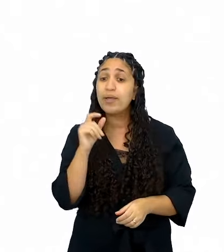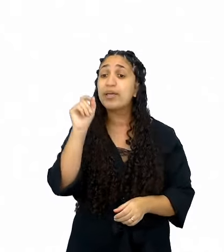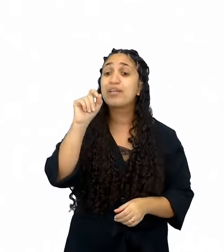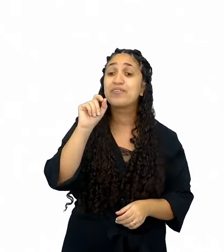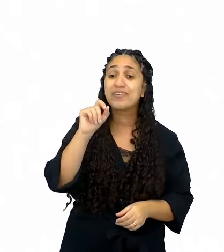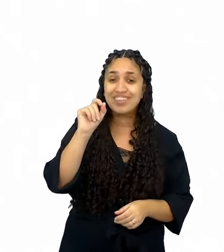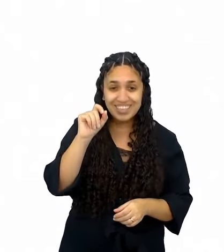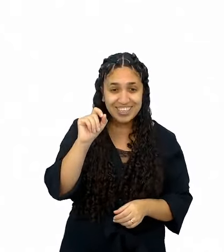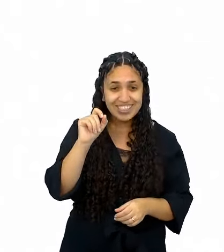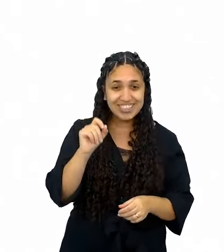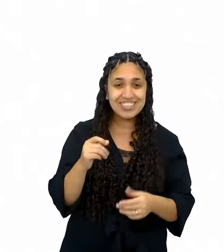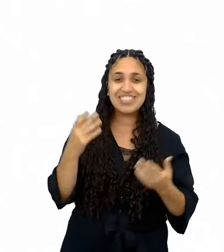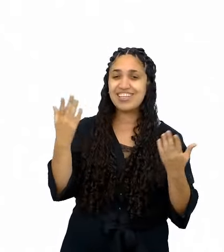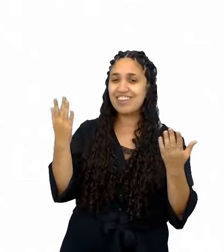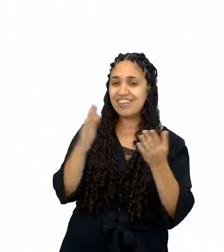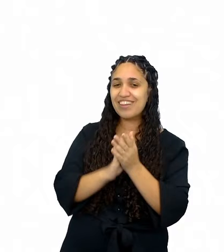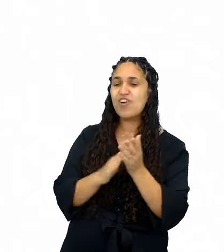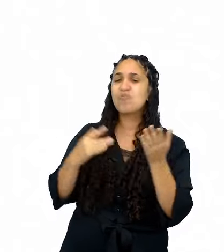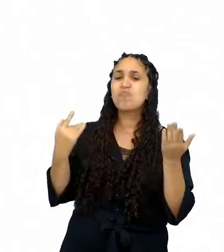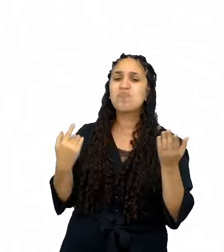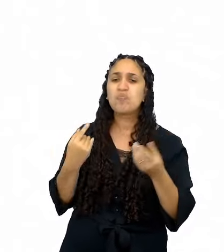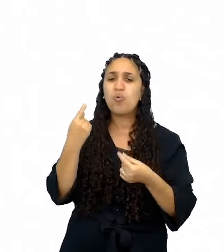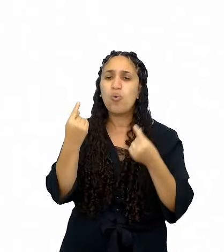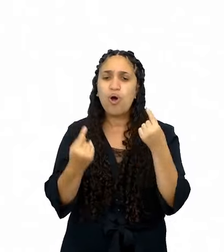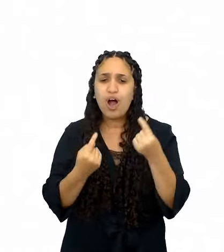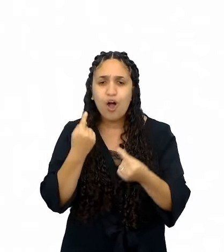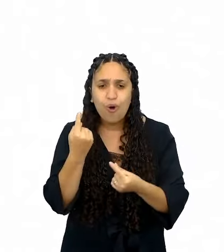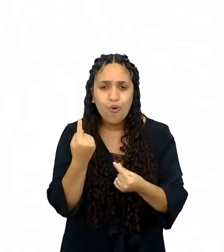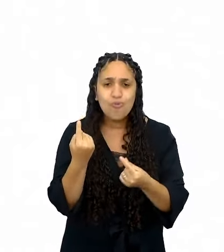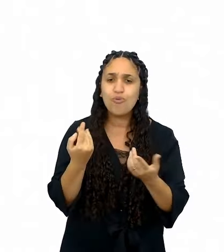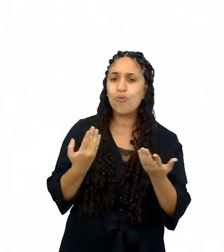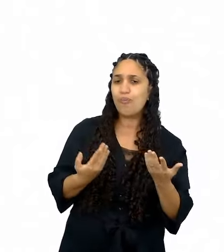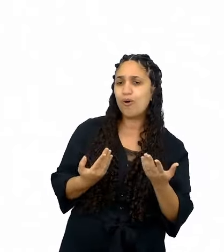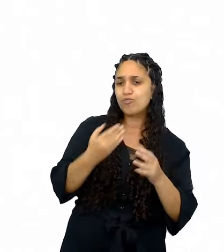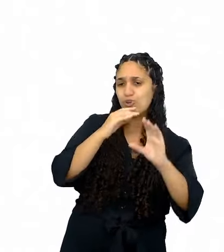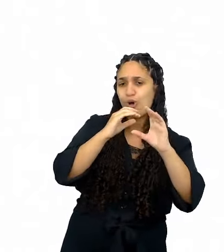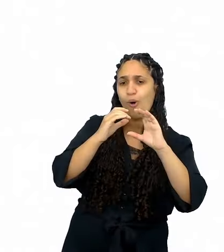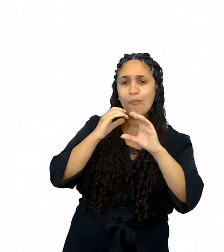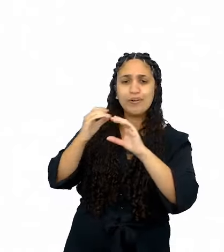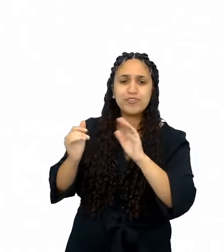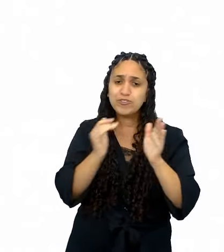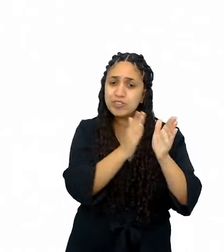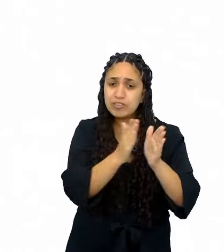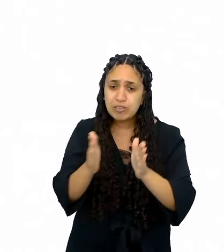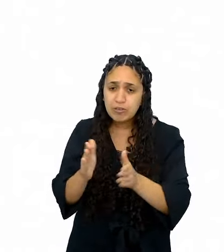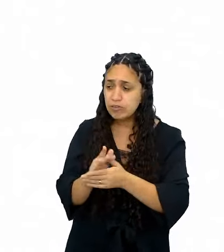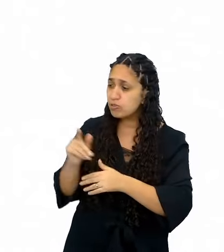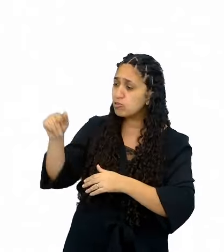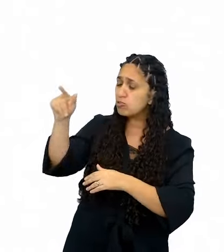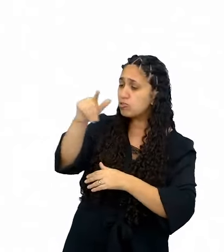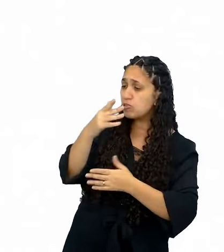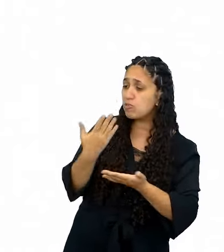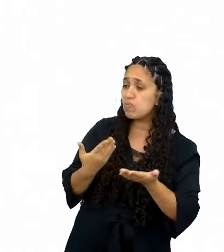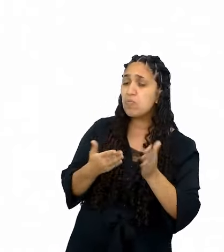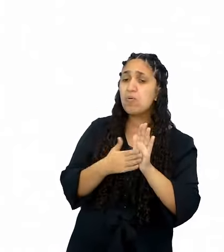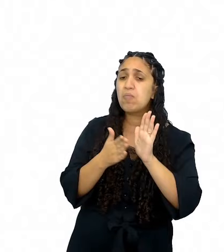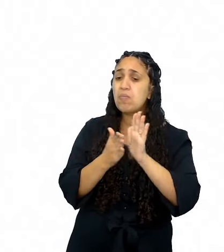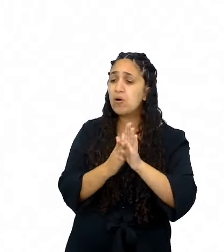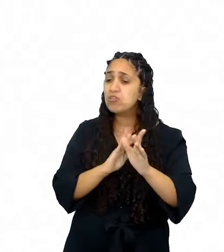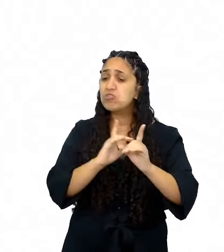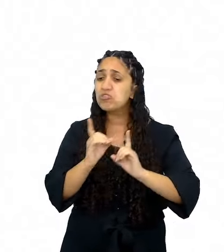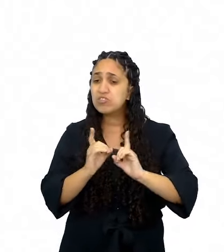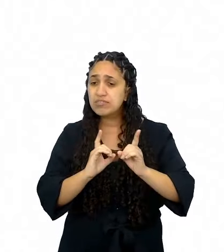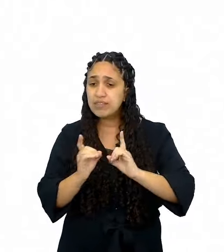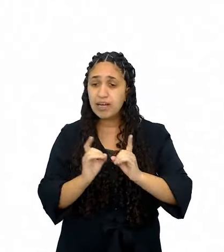propósito didático? Eu vou pedir que vocês dêem uma pausa aí no seu vídeo, tá?